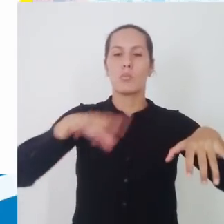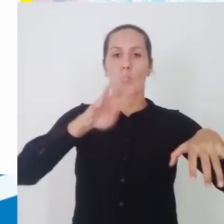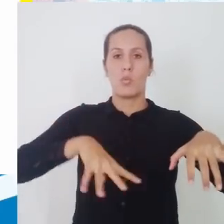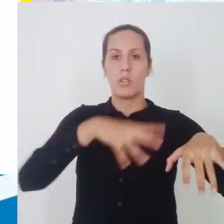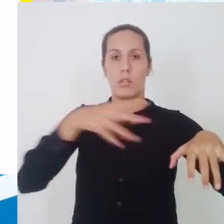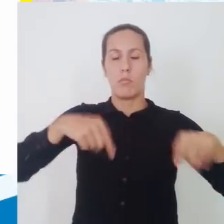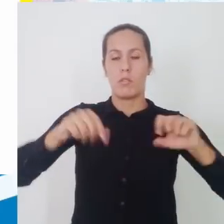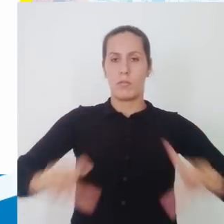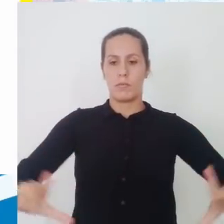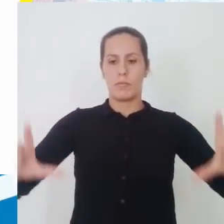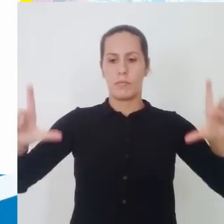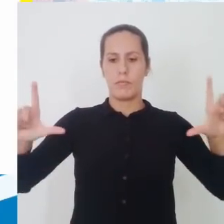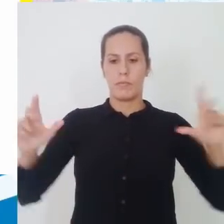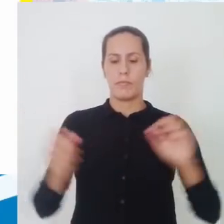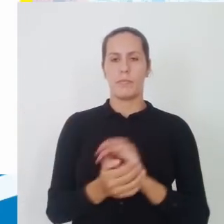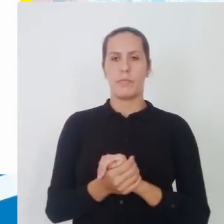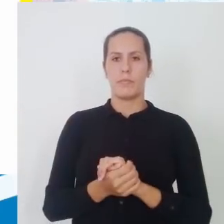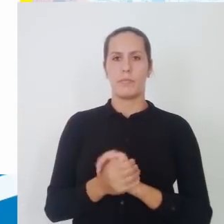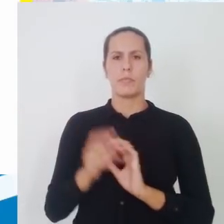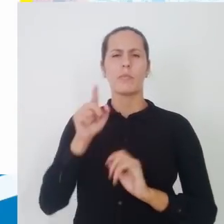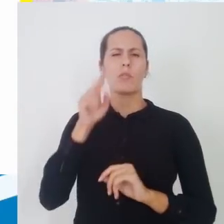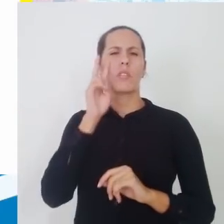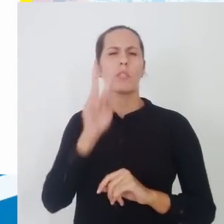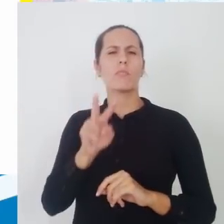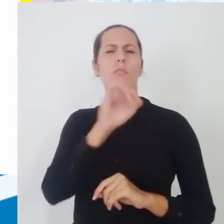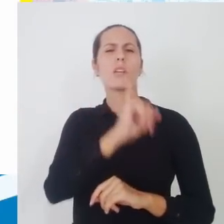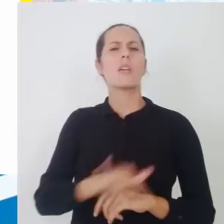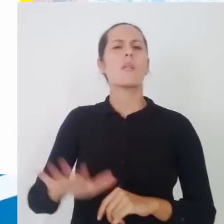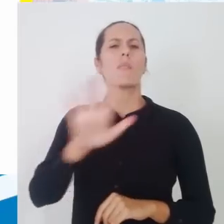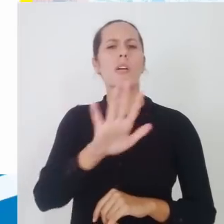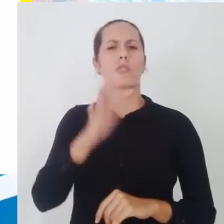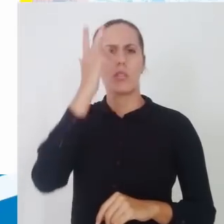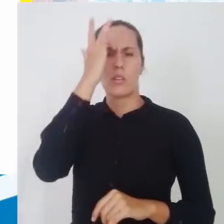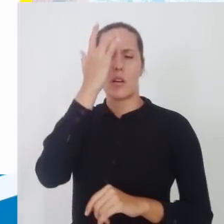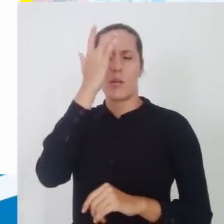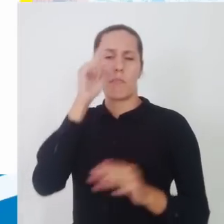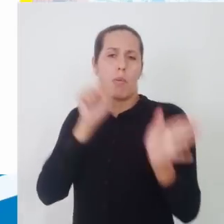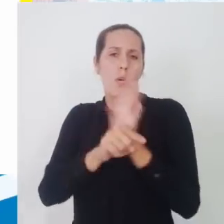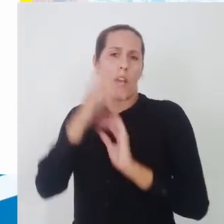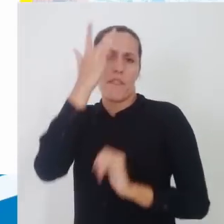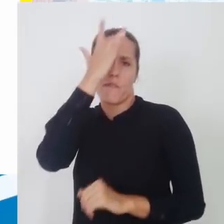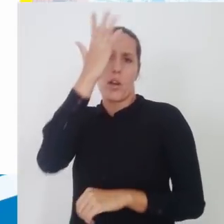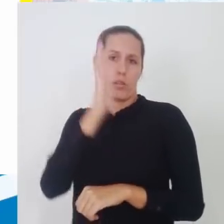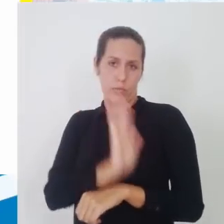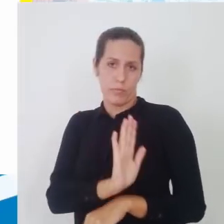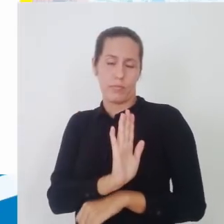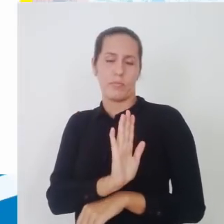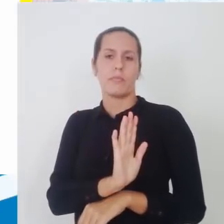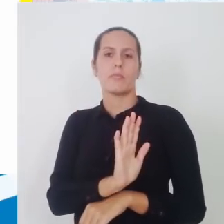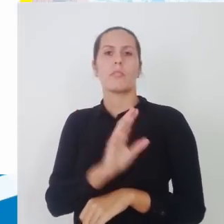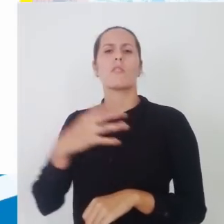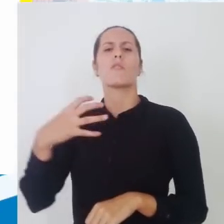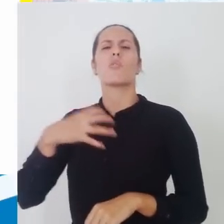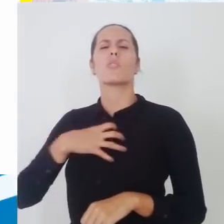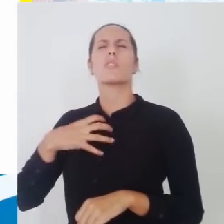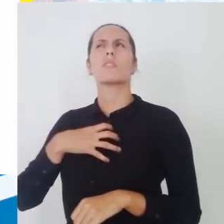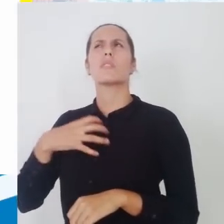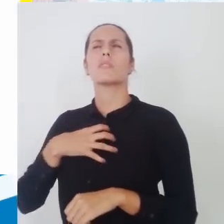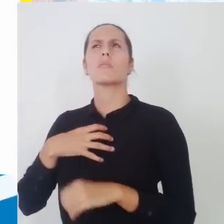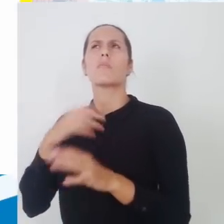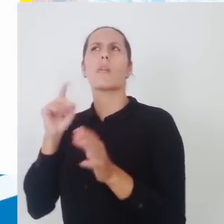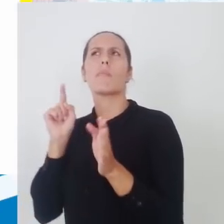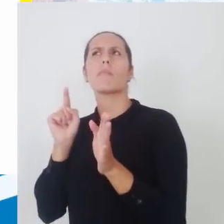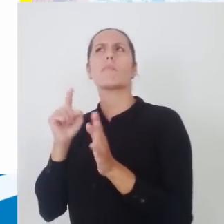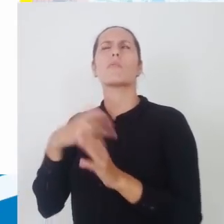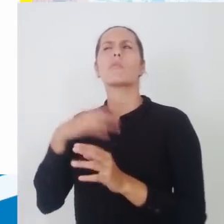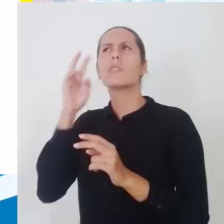que você vê na imagem é a pergunta mais fácil. Como você se sentiu ao ver a imagem? Qual foi a intenção de Hugo Galeno ao unir as